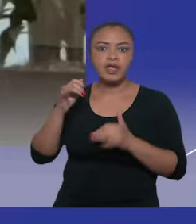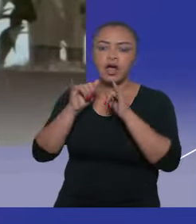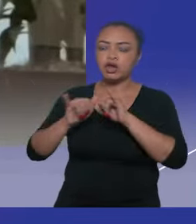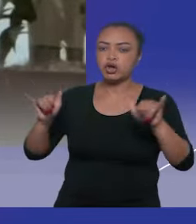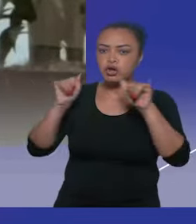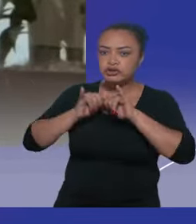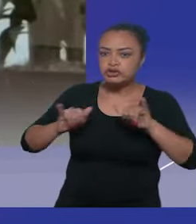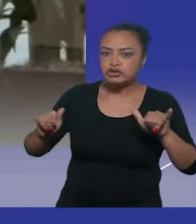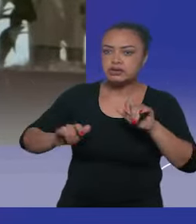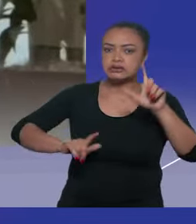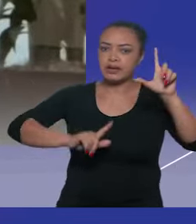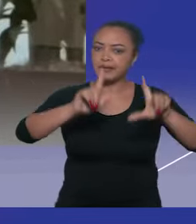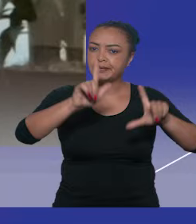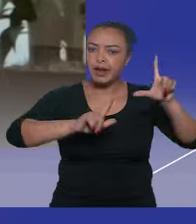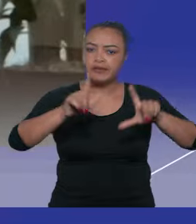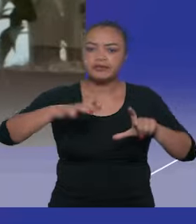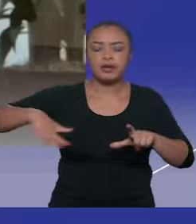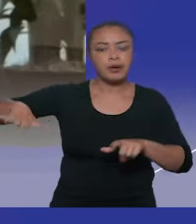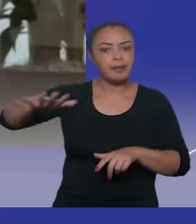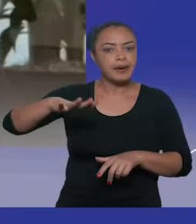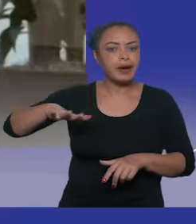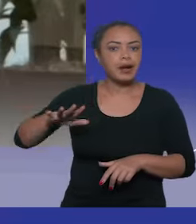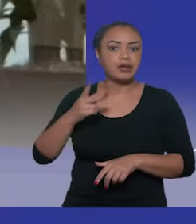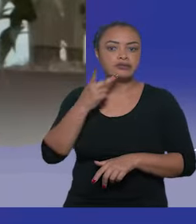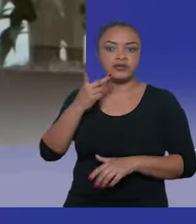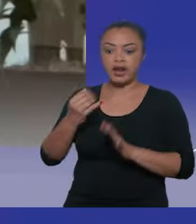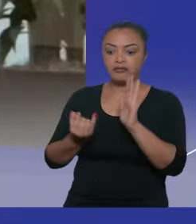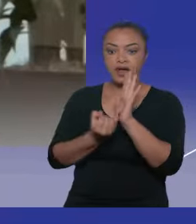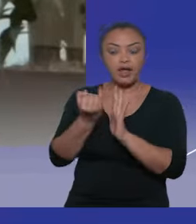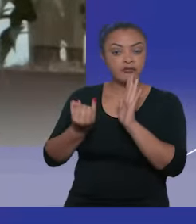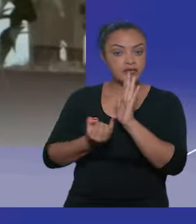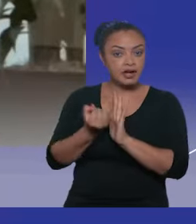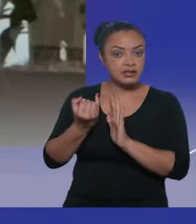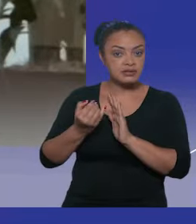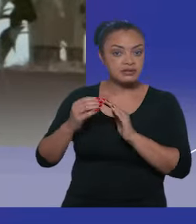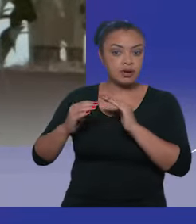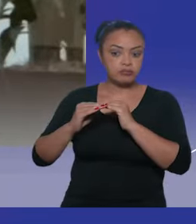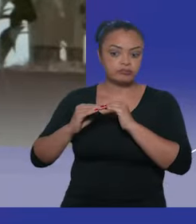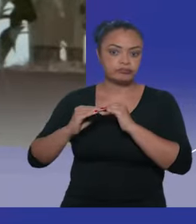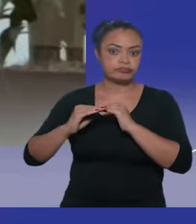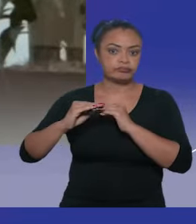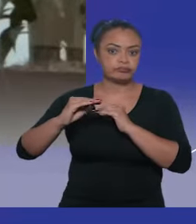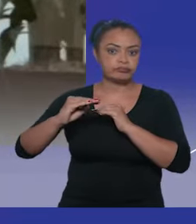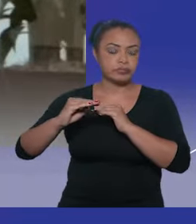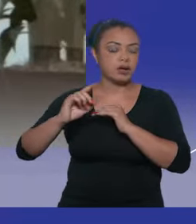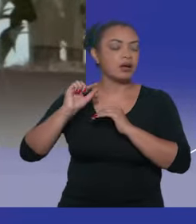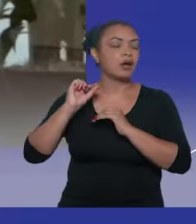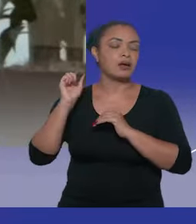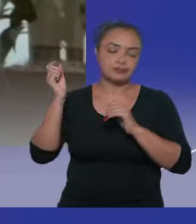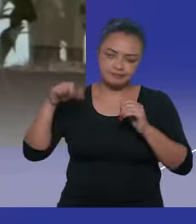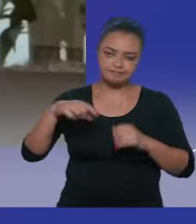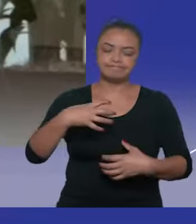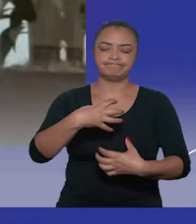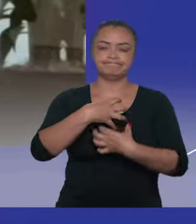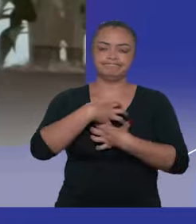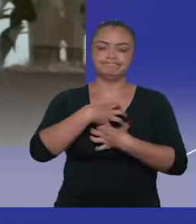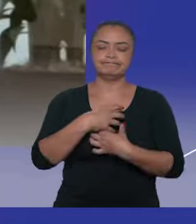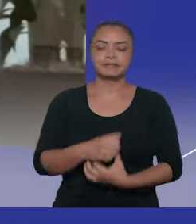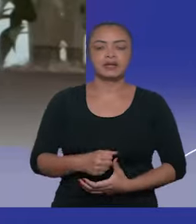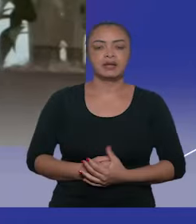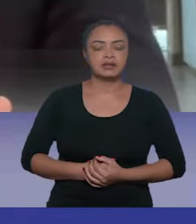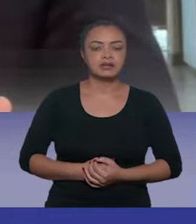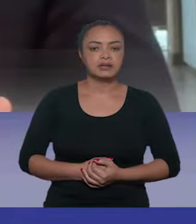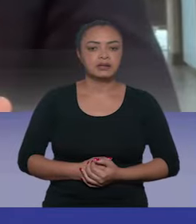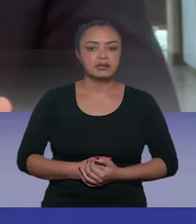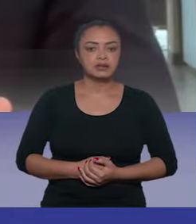escutava no mercado, nas televisões, na mídia, de que a inflação estava saindo de linha, isso era realmente a sensação do consumidor